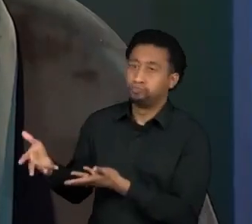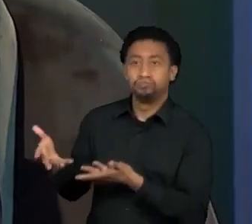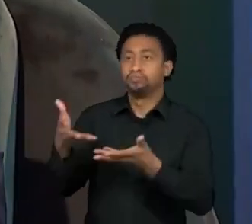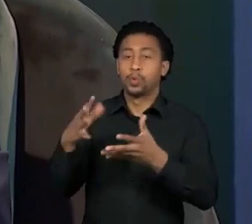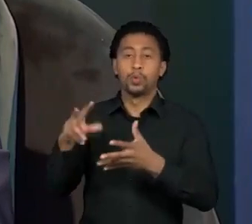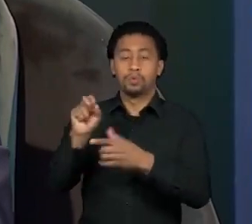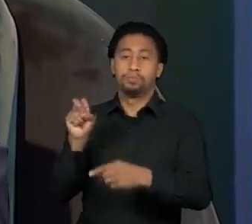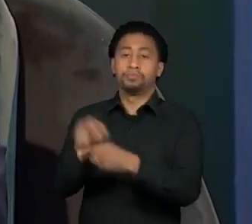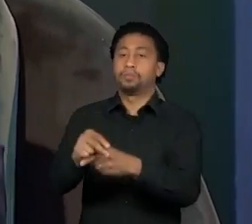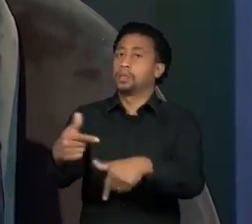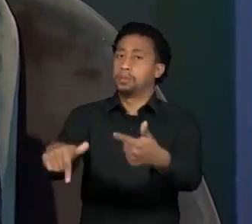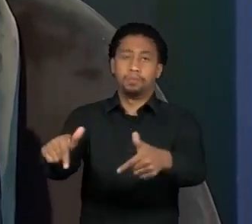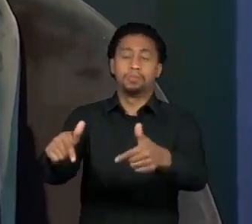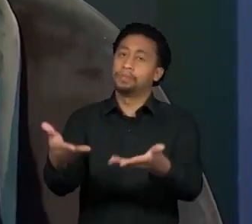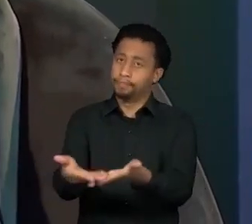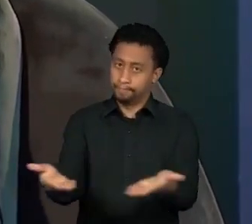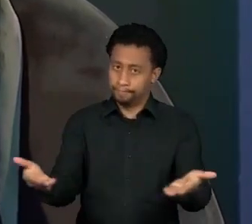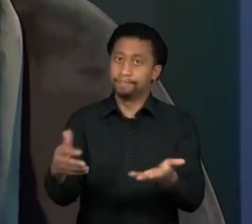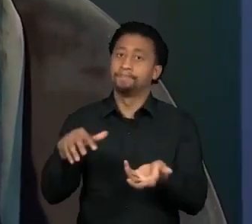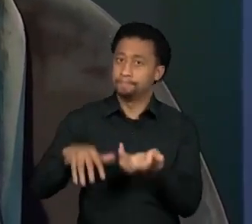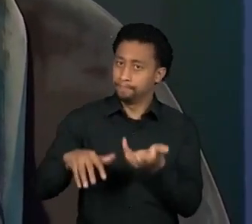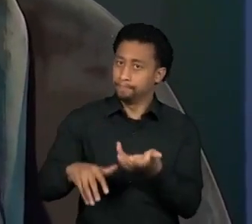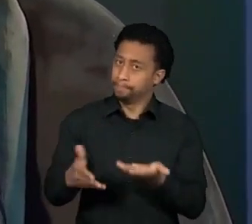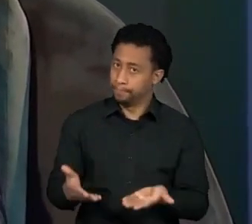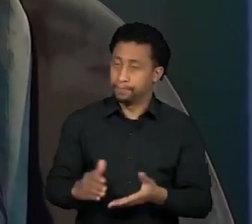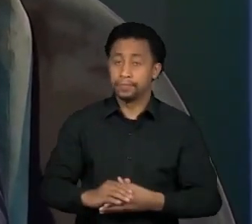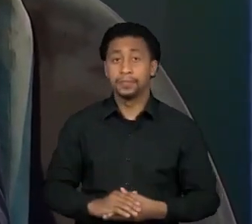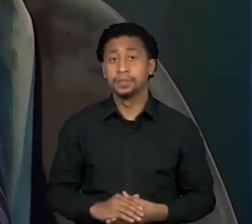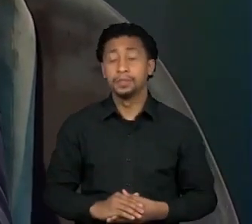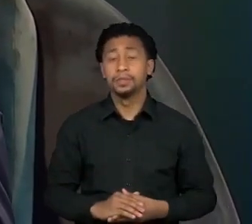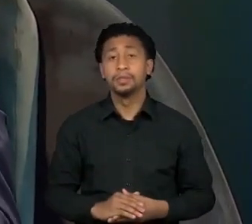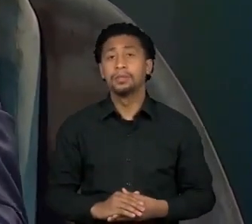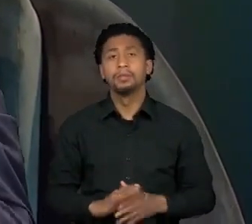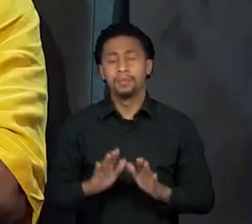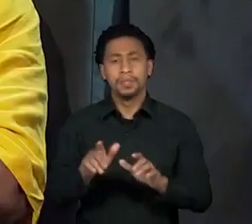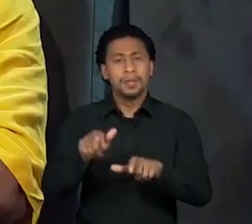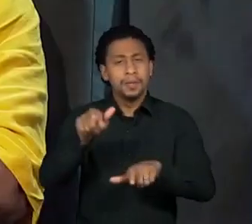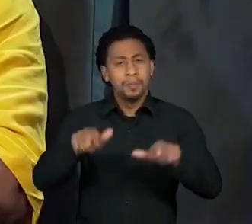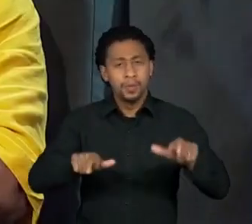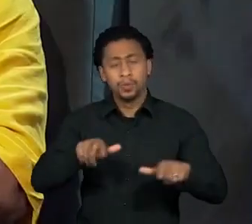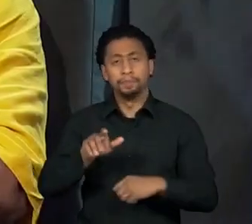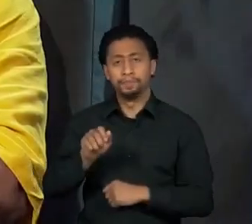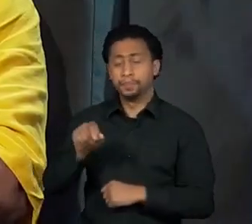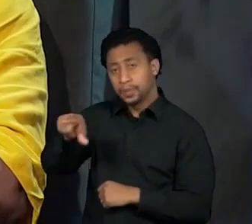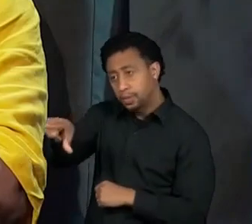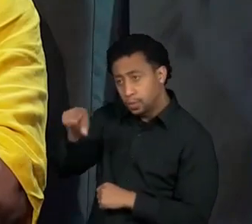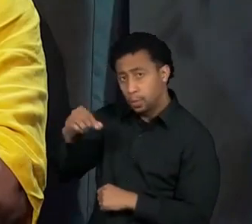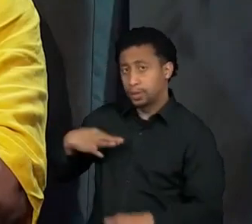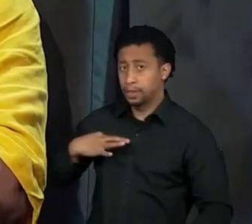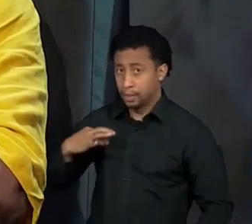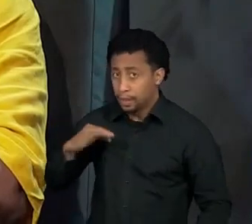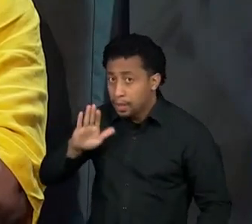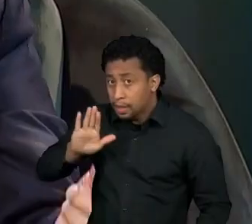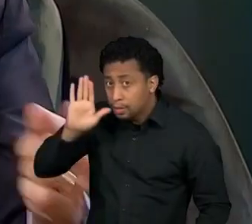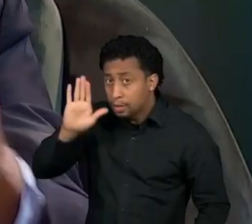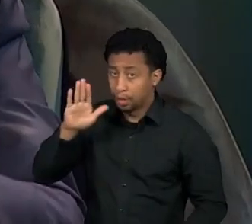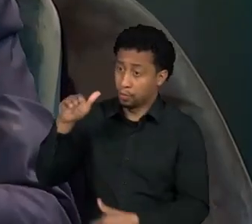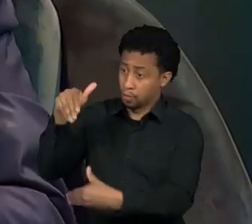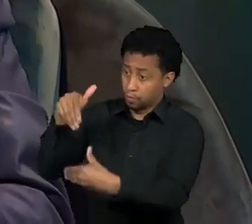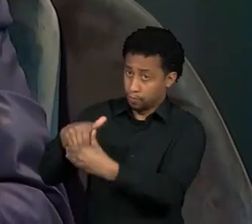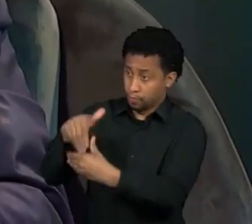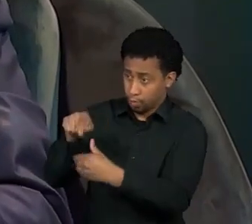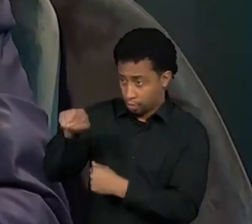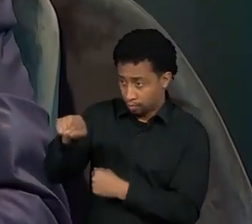você observa o seguinte: como o eleitor vota no candidato, na tradição nossa, e não vota